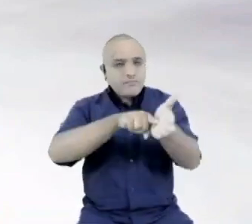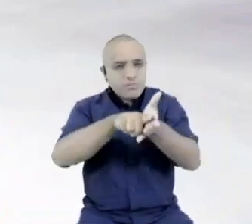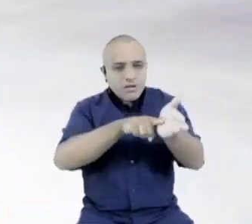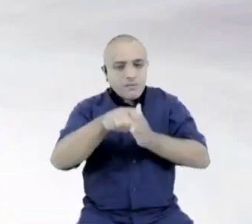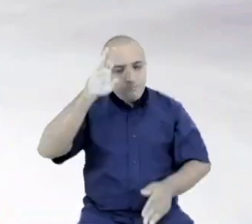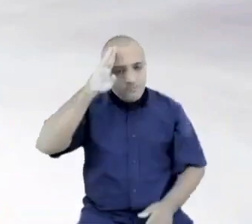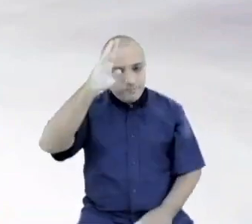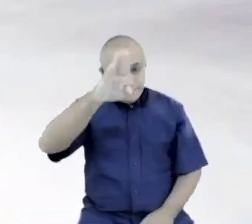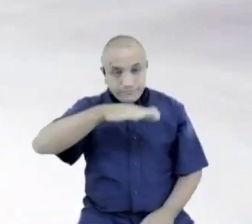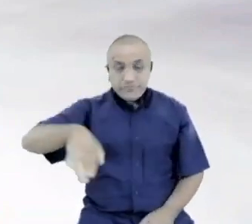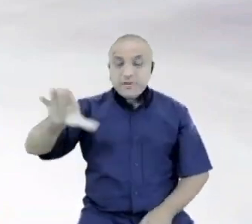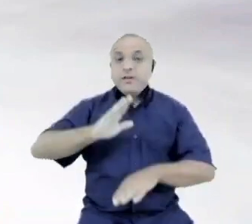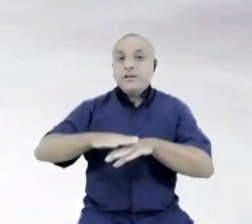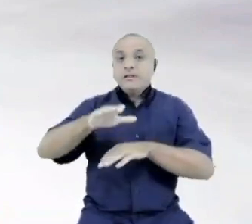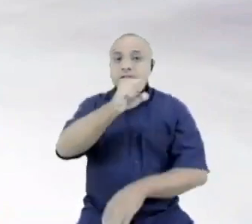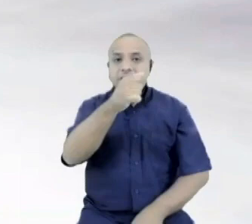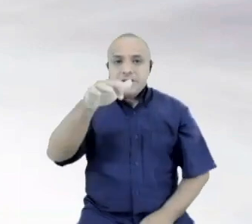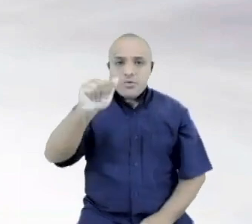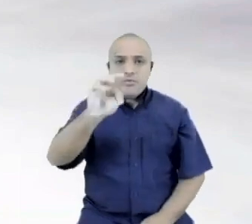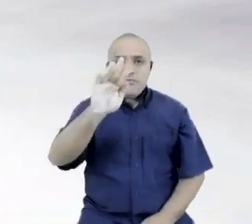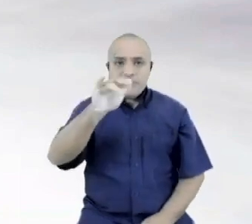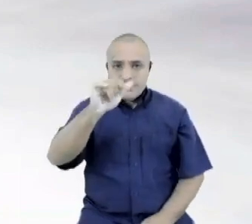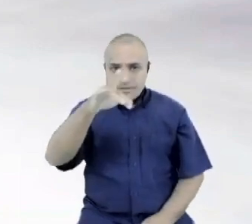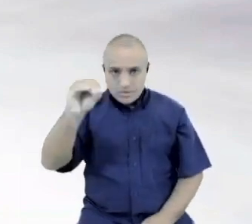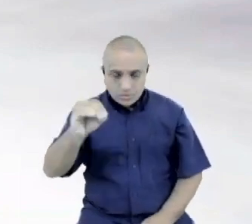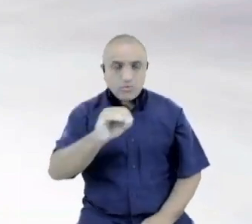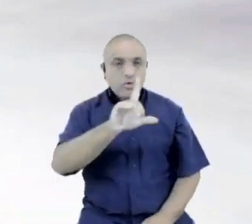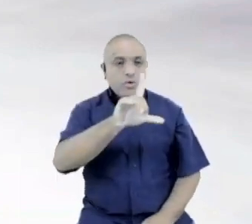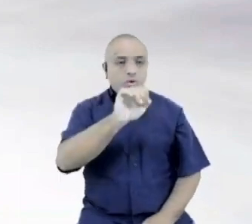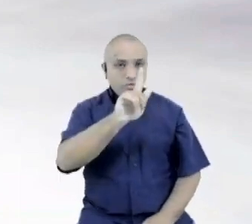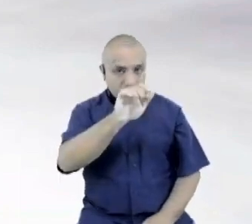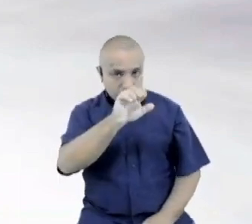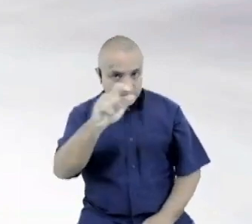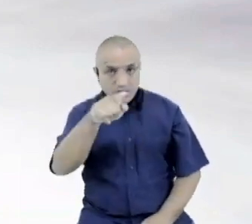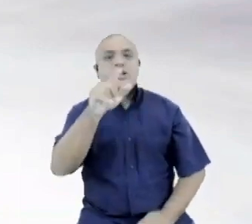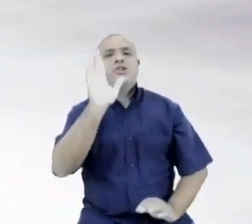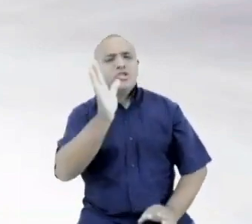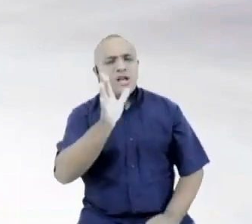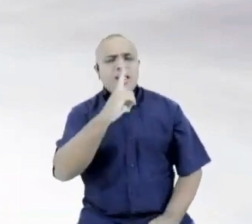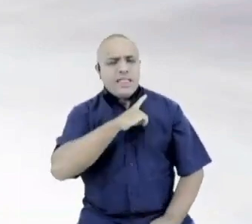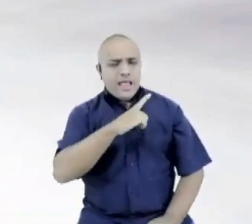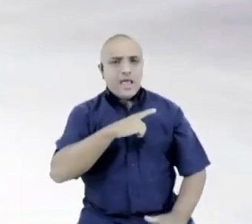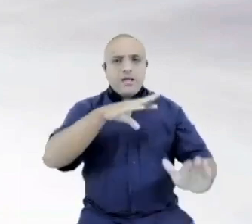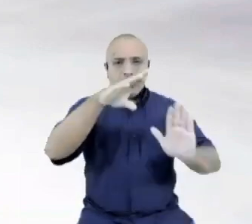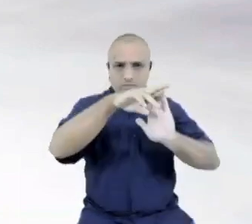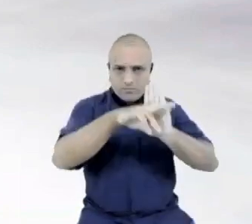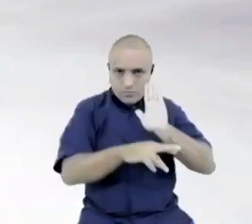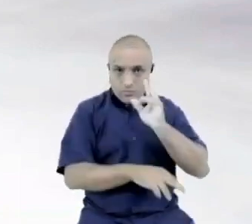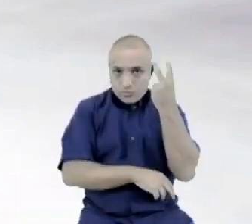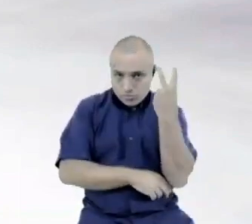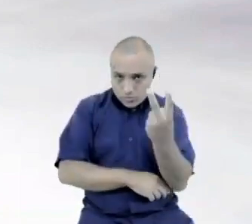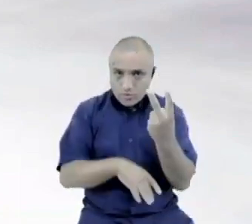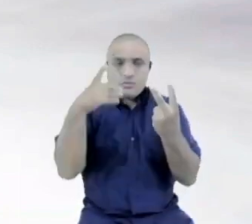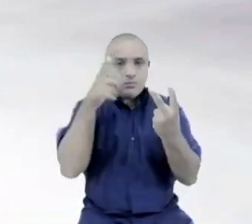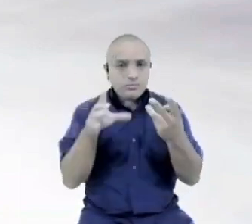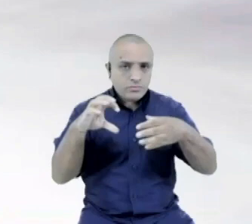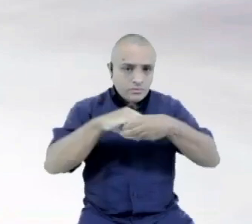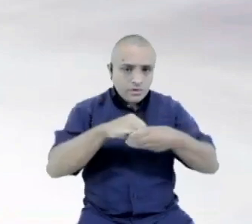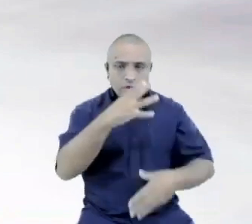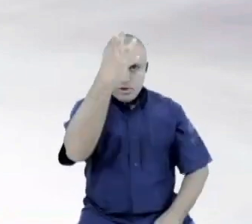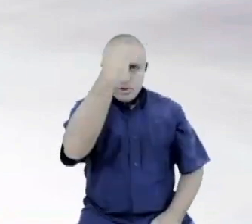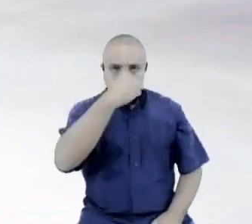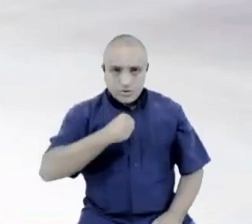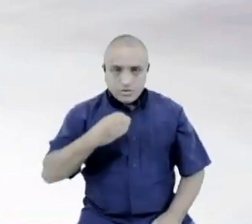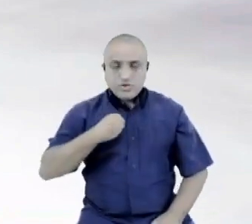São Francisco, né, em Los Angeles já tem 2 programas onde se junta, faz um fellowship juntando radiologia e